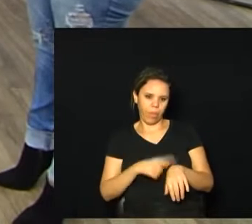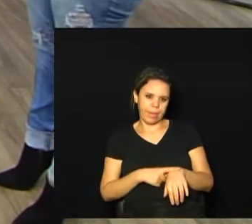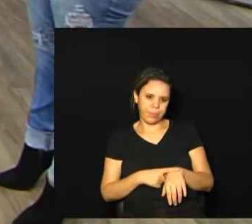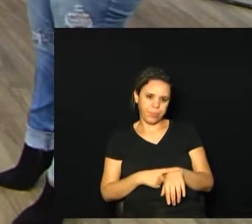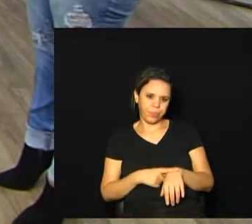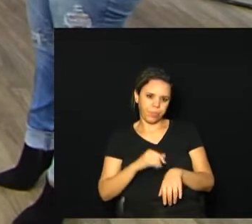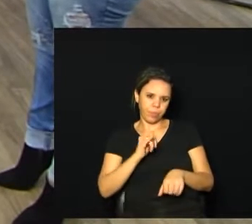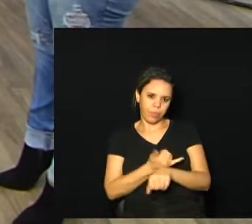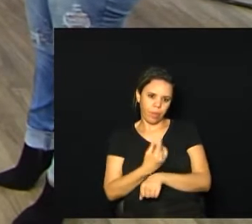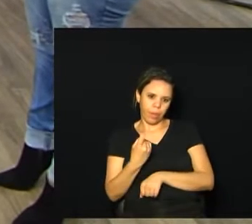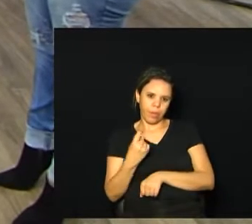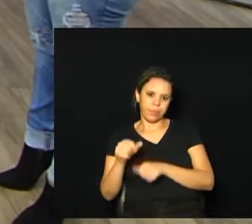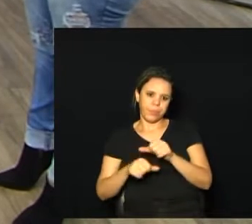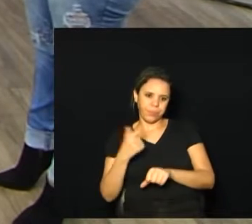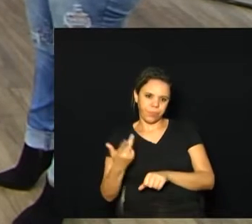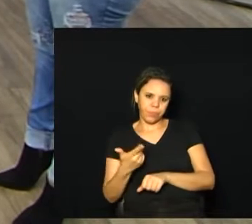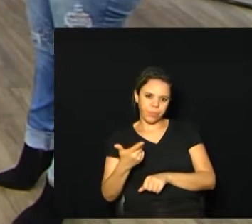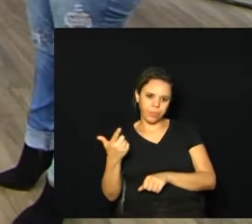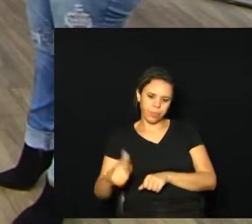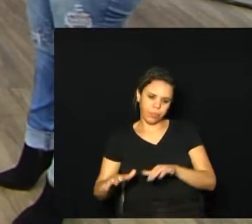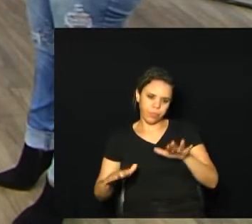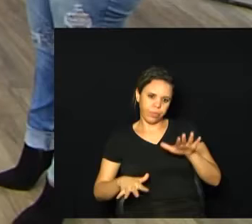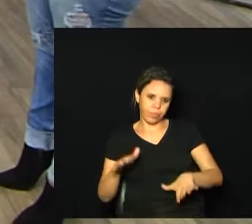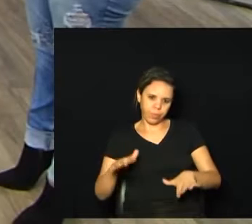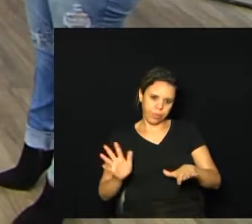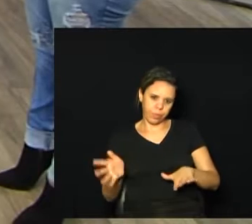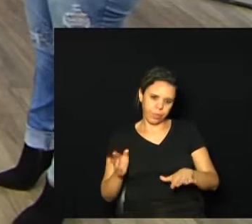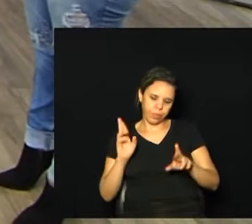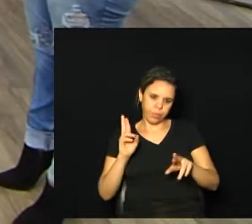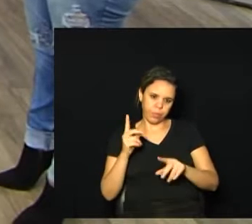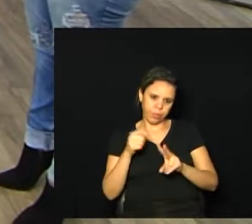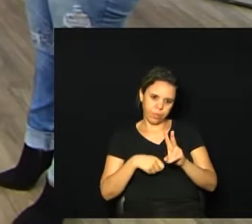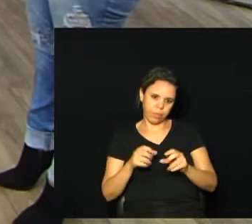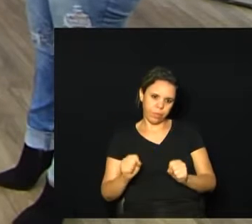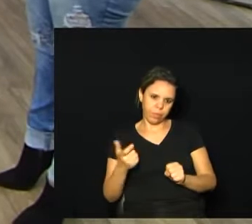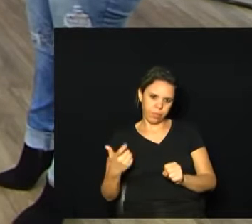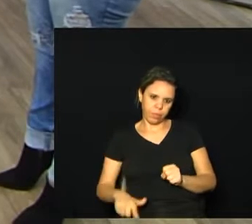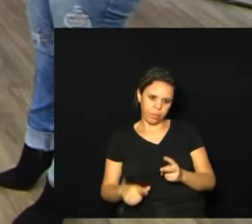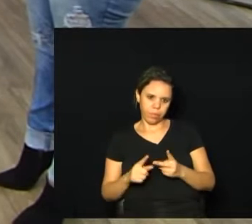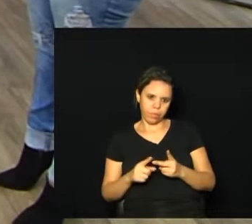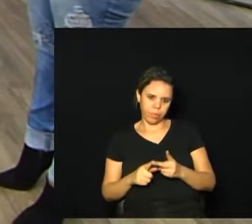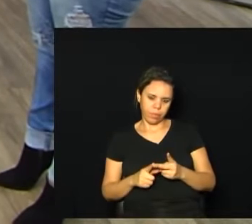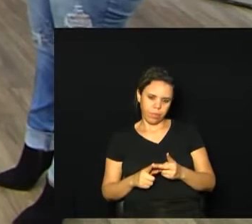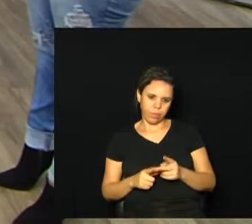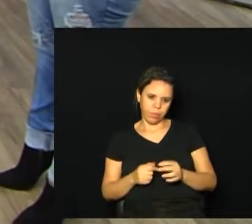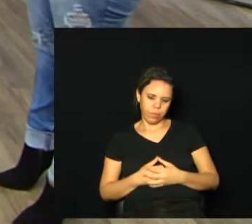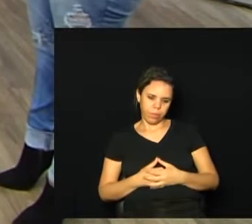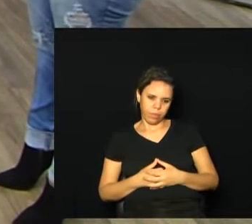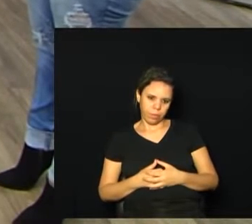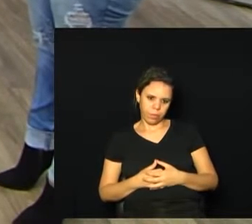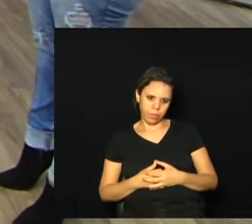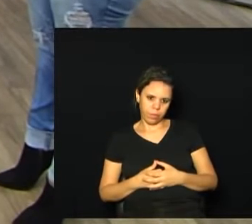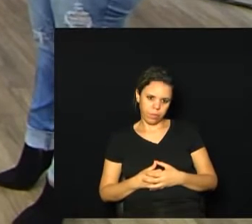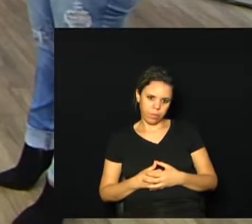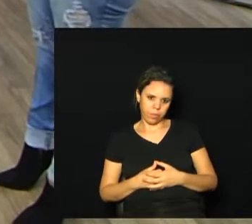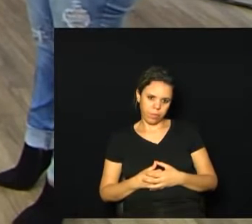e a Janssen, que era a dose única, dependendo aí se você já esperou os 2 meses, pode tomar esta segunda dose, que seria